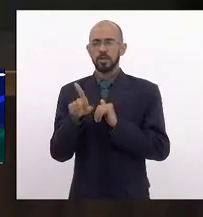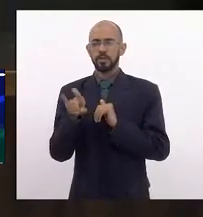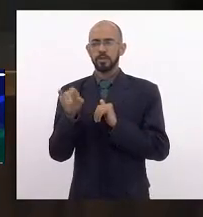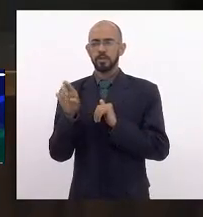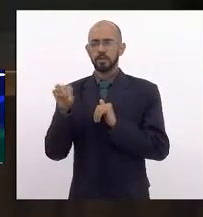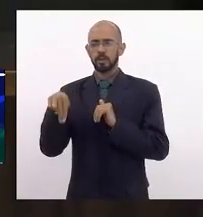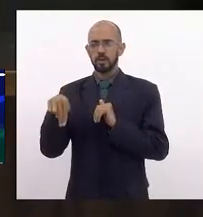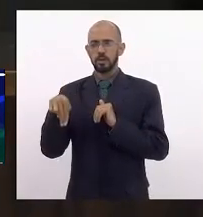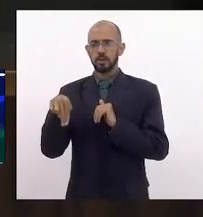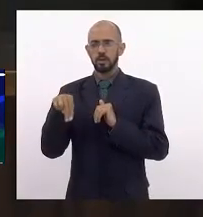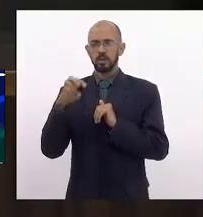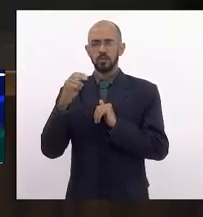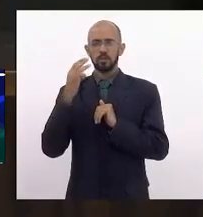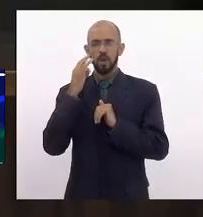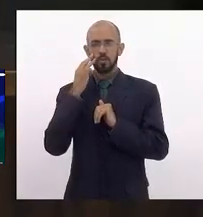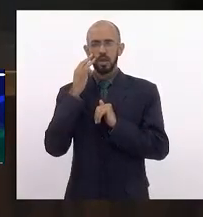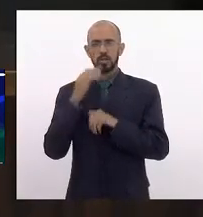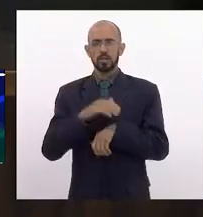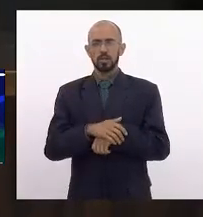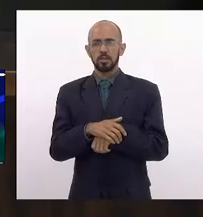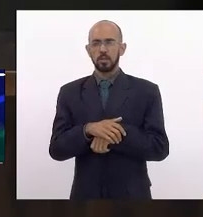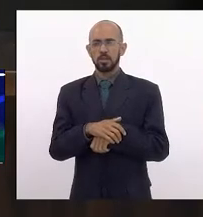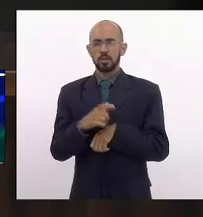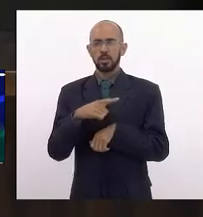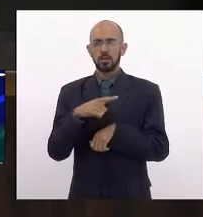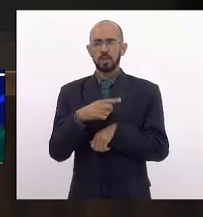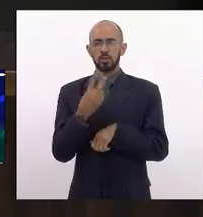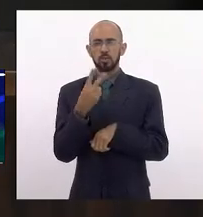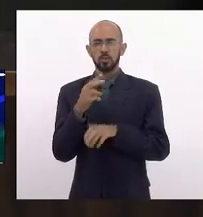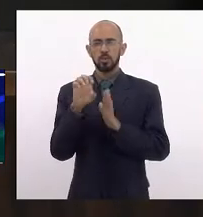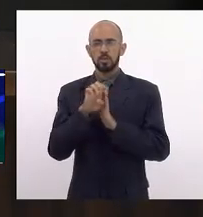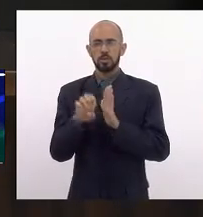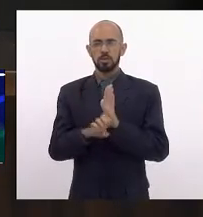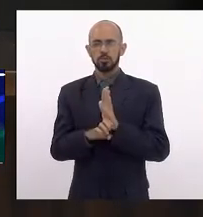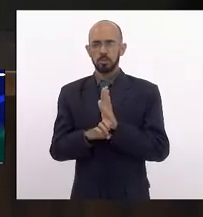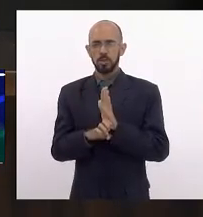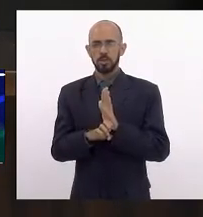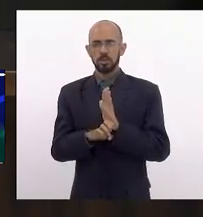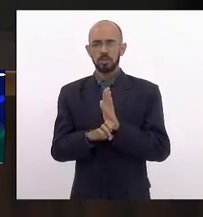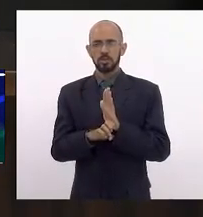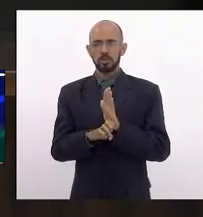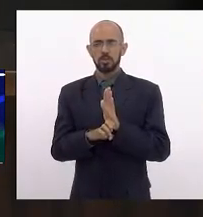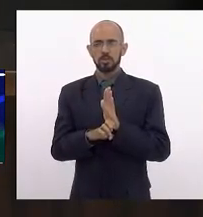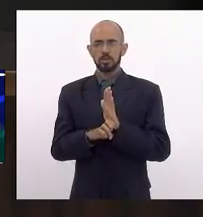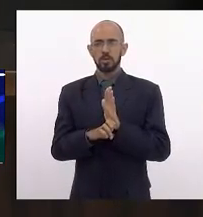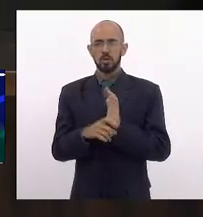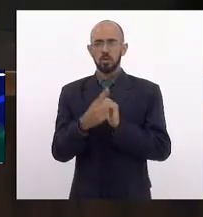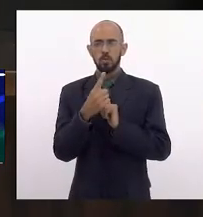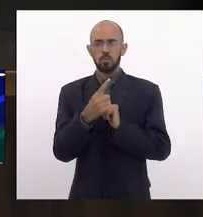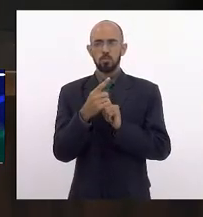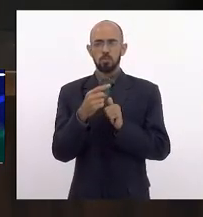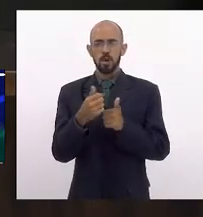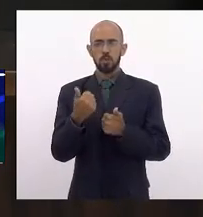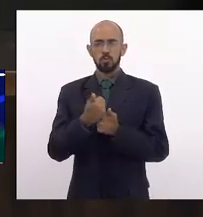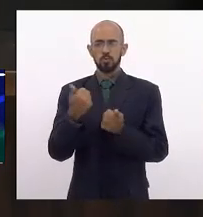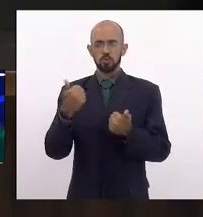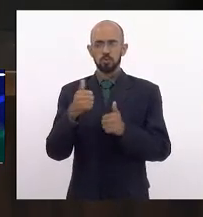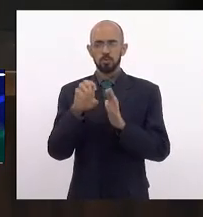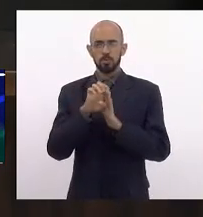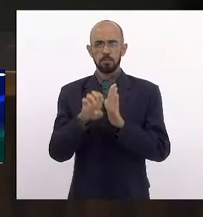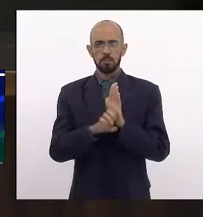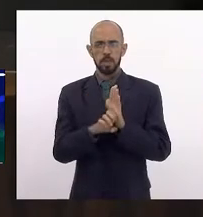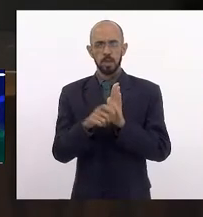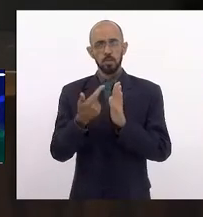valdec resultado Valdete tem a 2:30 da 37 1942 71 com subemenda e uma outra